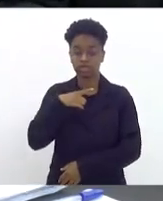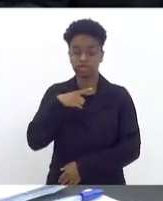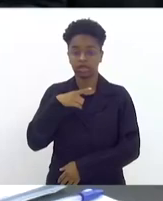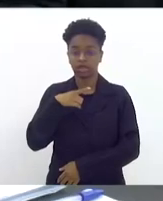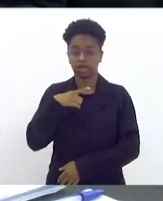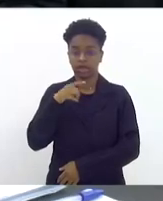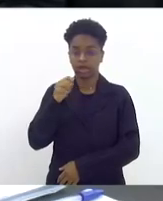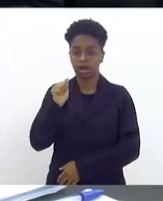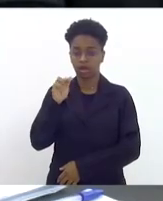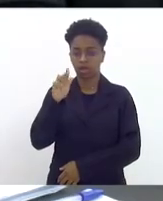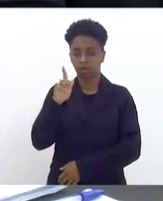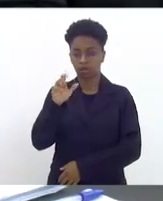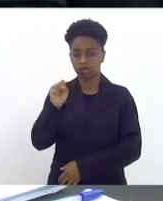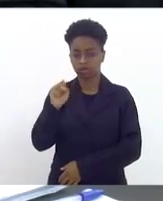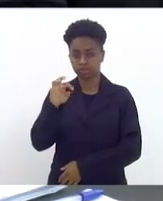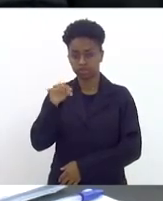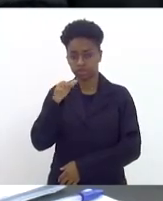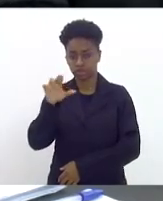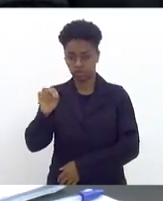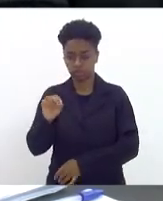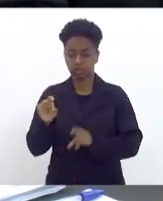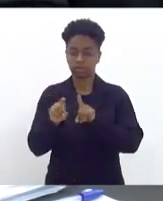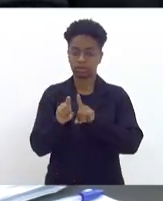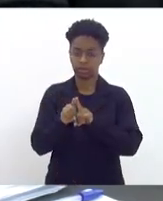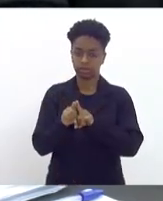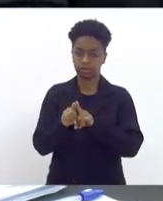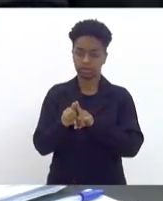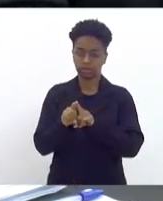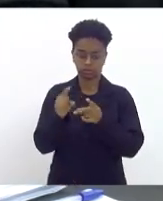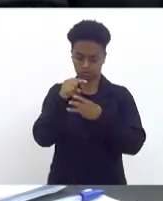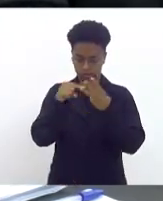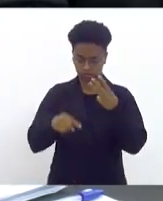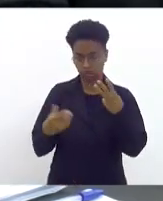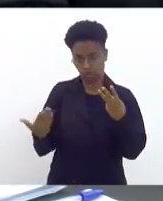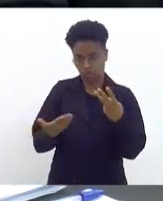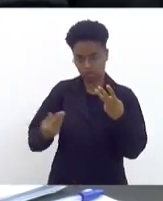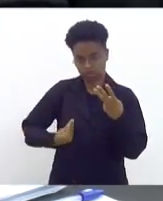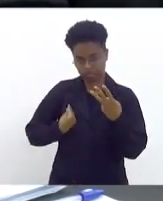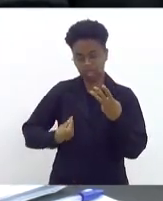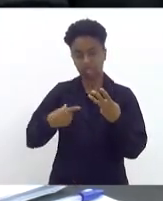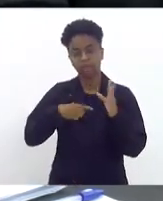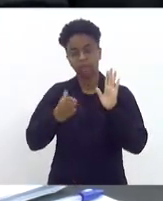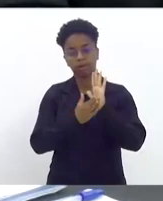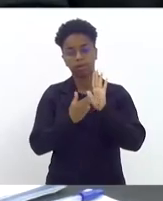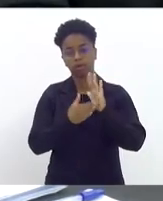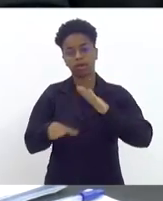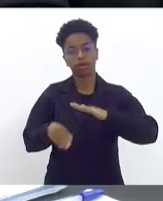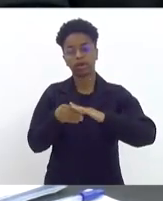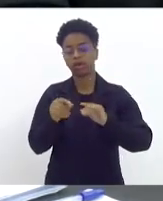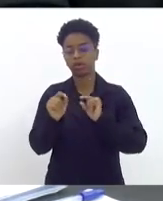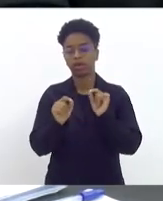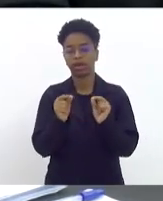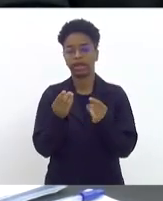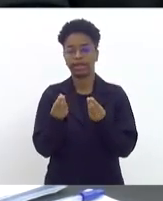Agostinho o Marcos trouxeram uma proposta de emenda para